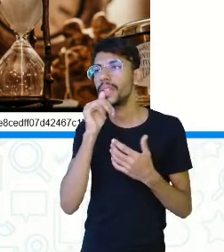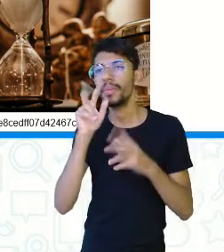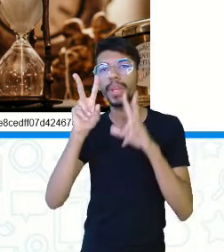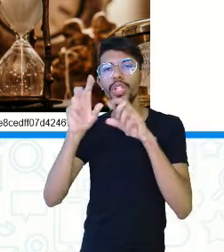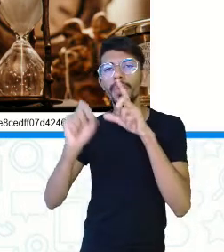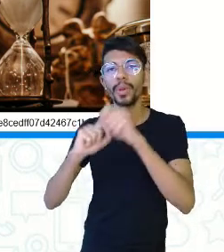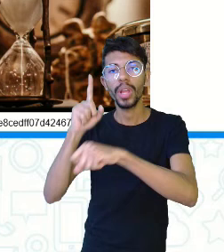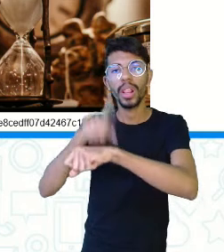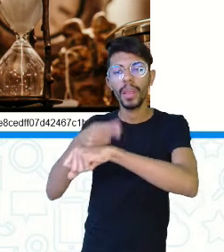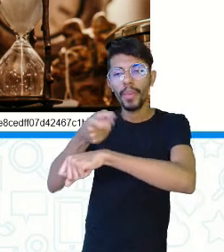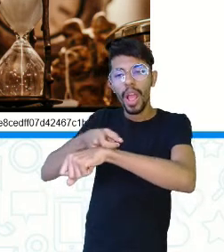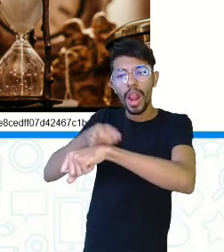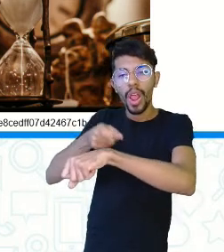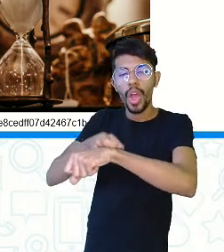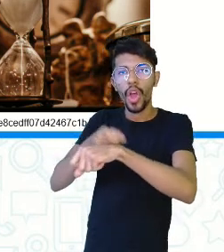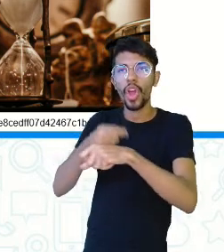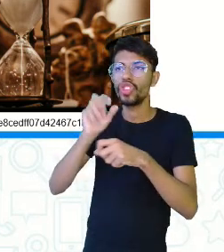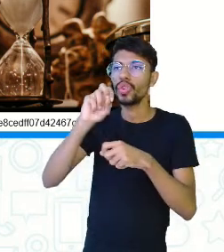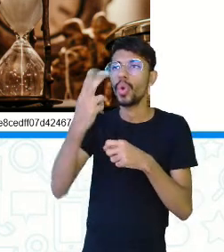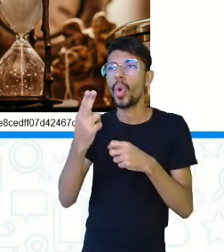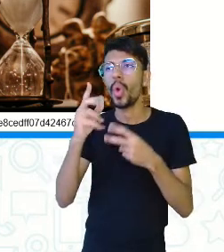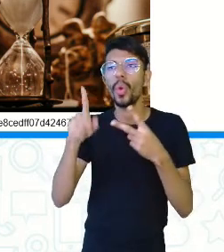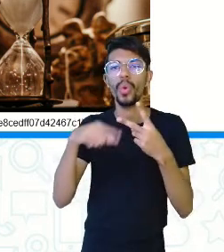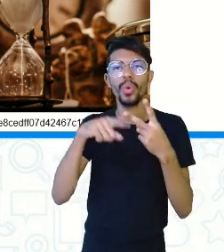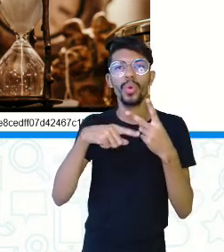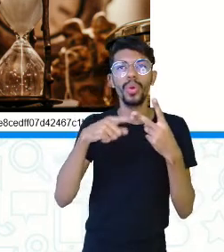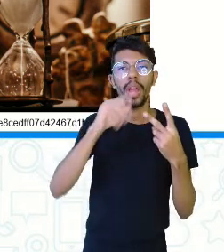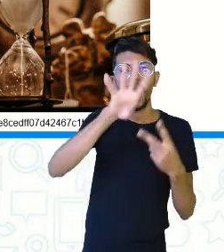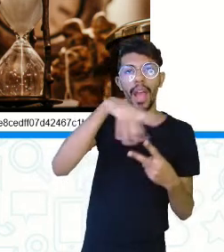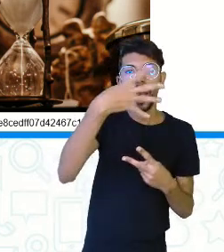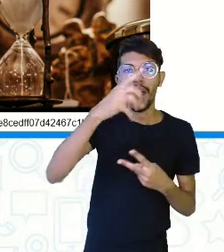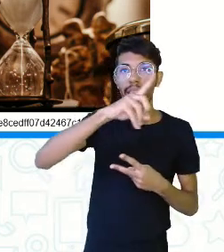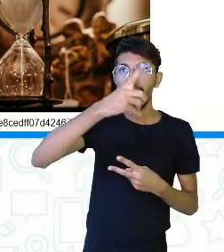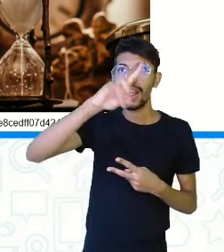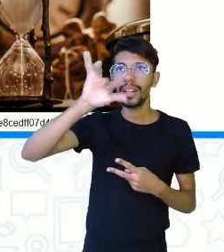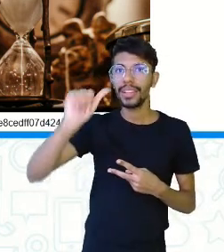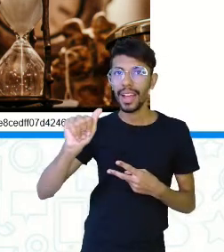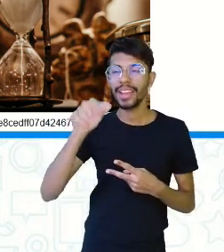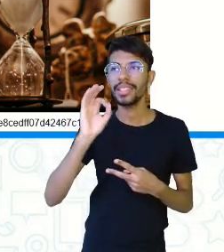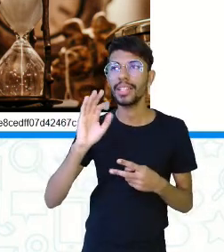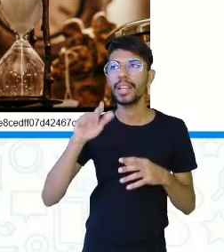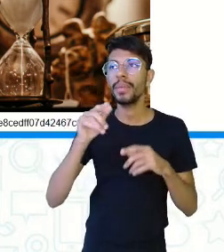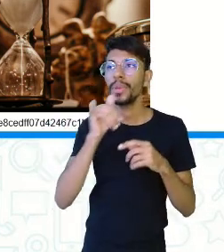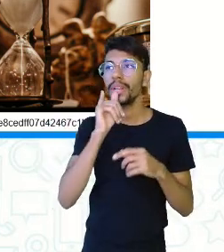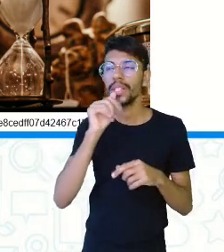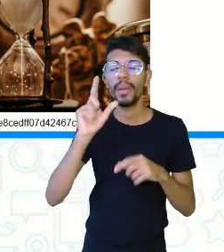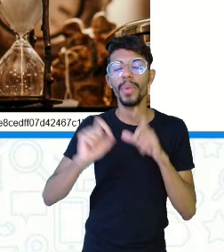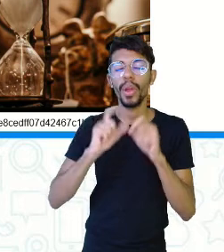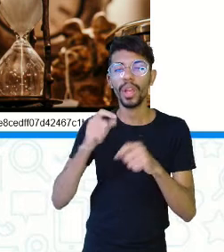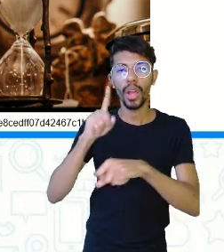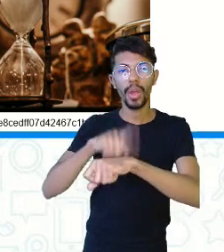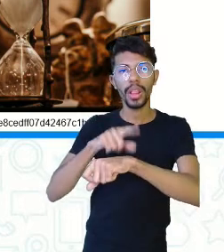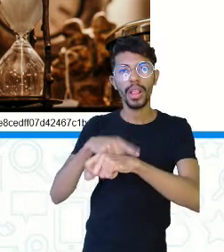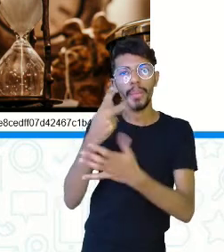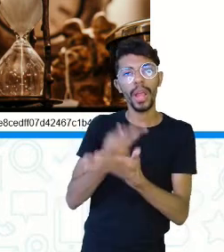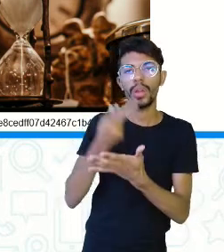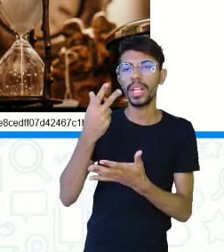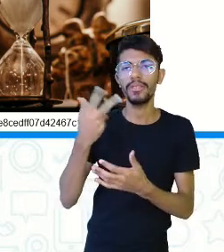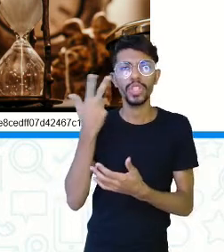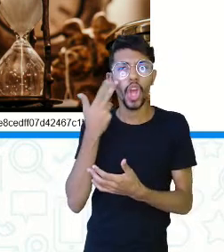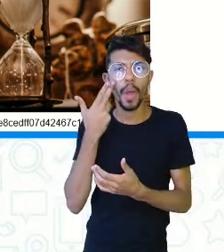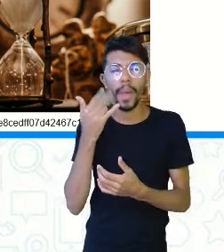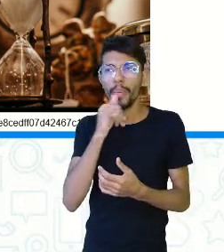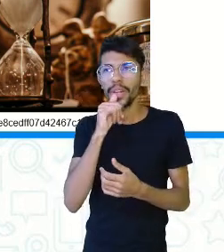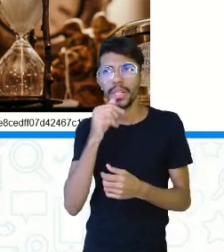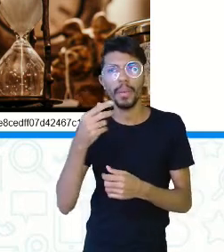marcado, calendário. Então, cronológico é o tempo quando as coisas acontecem numa sequência normal de horas,